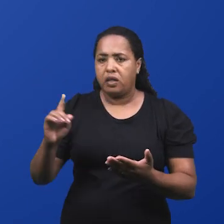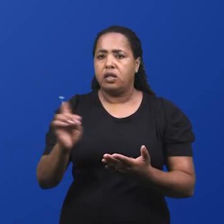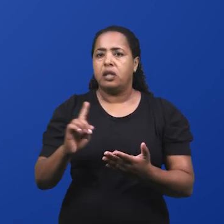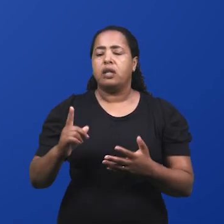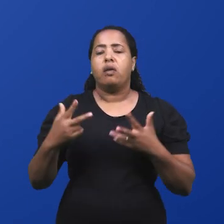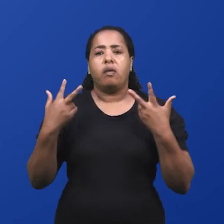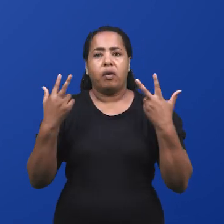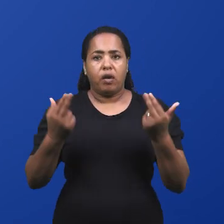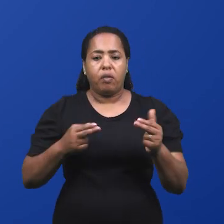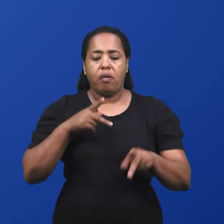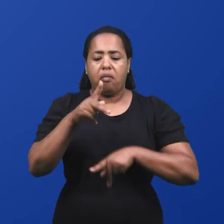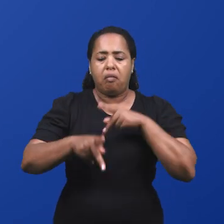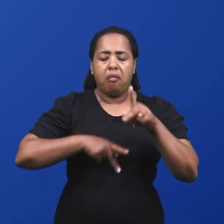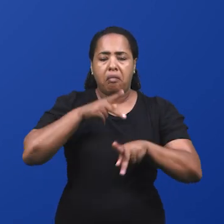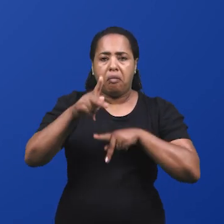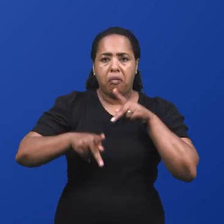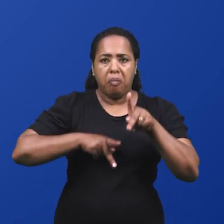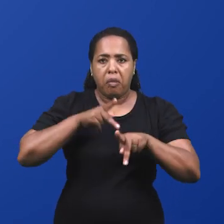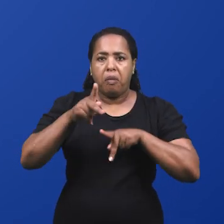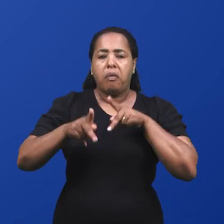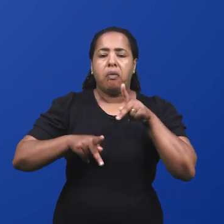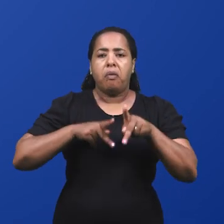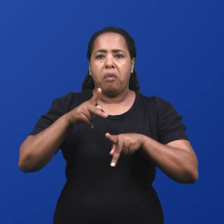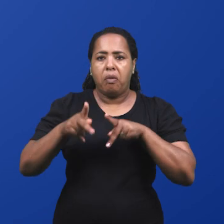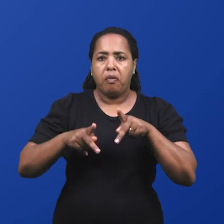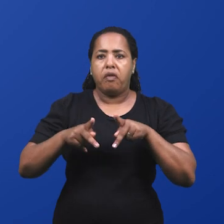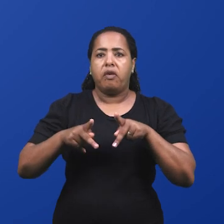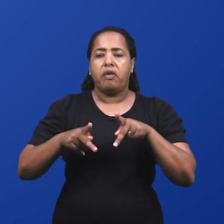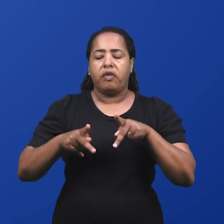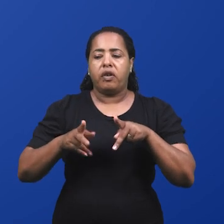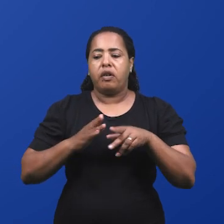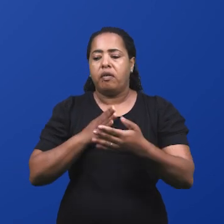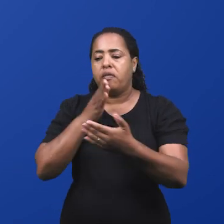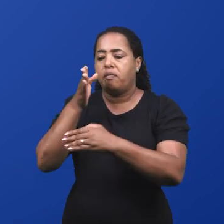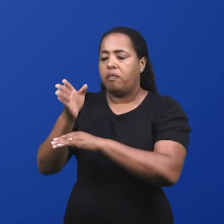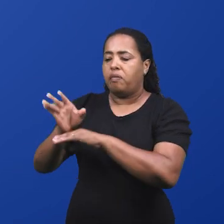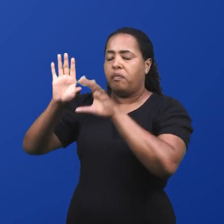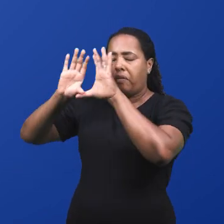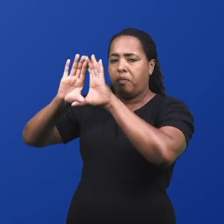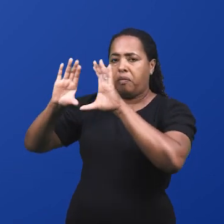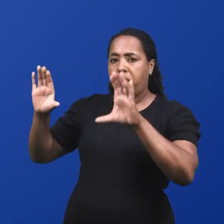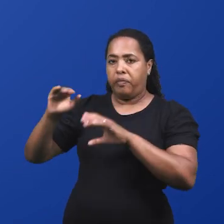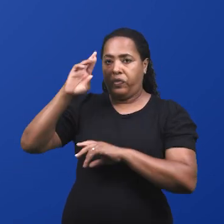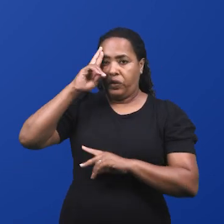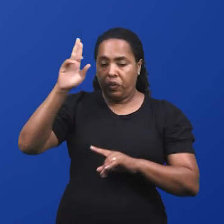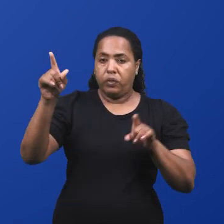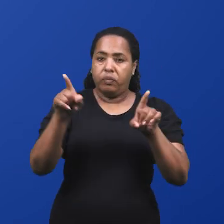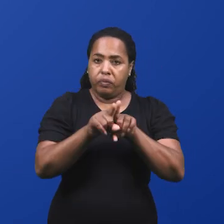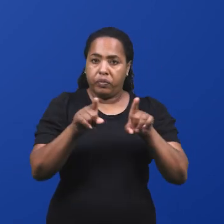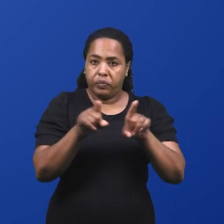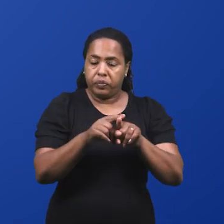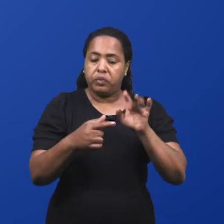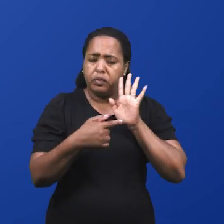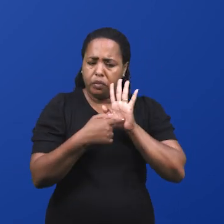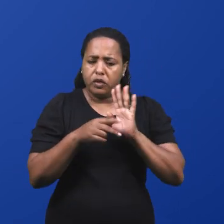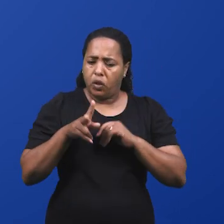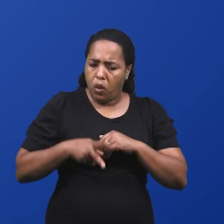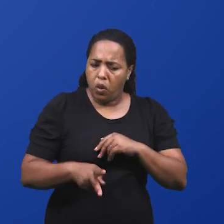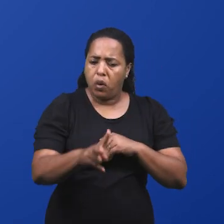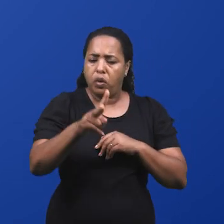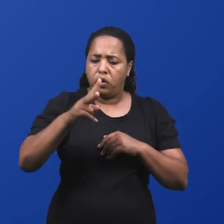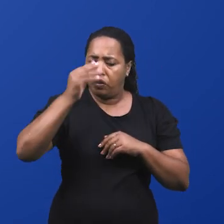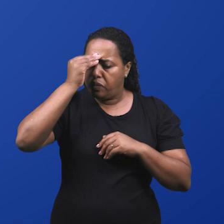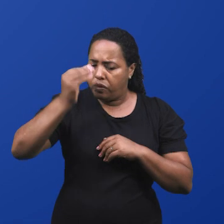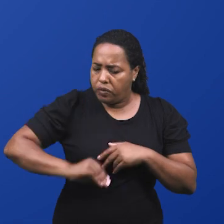como o povo estava para entrar na terra prometida, o Senhor também falou para eles continuar, para eles não